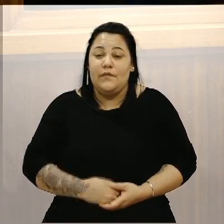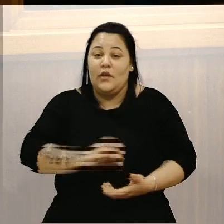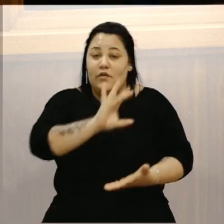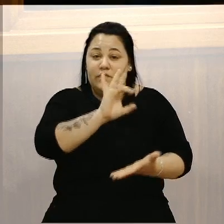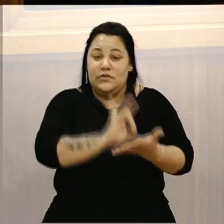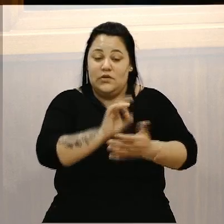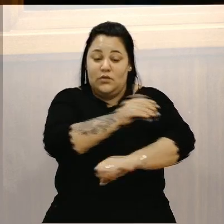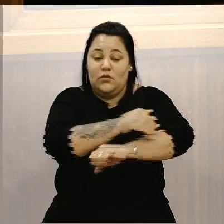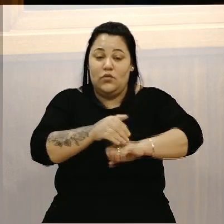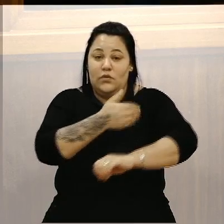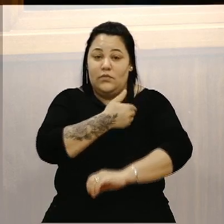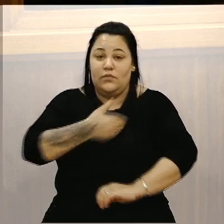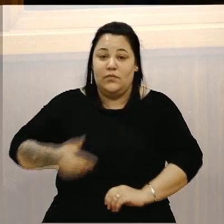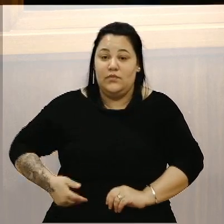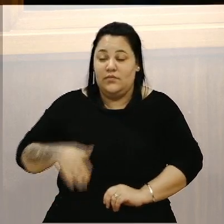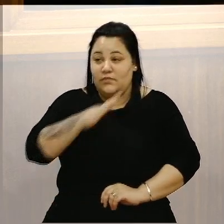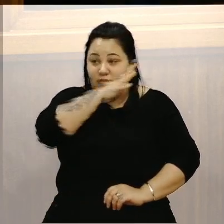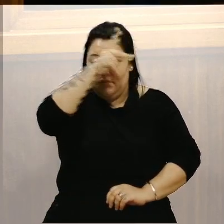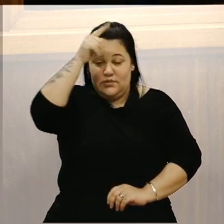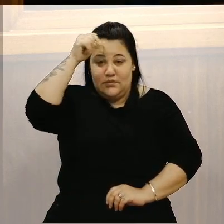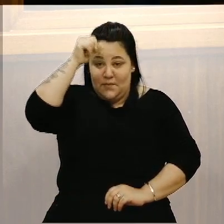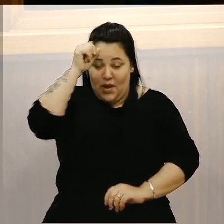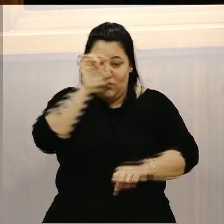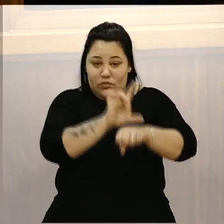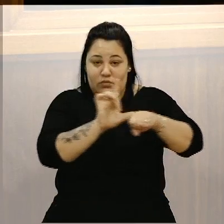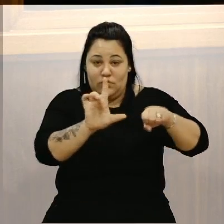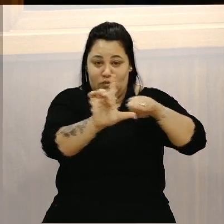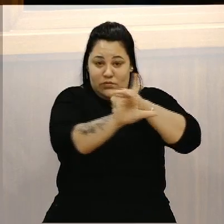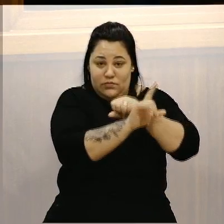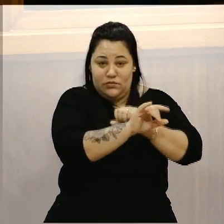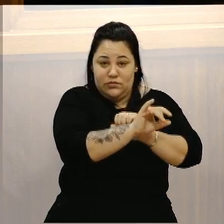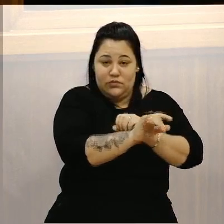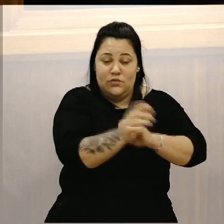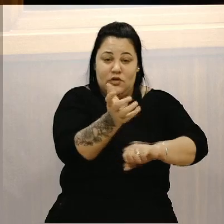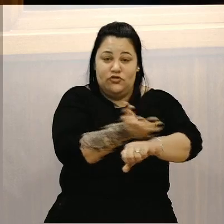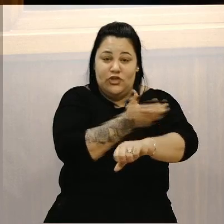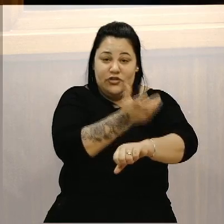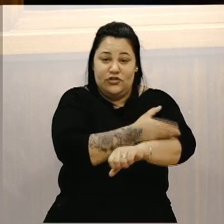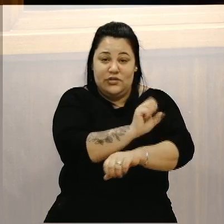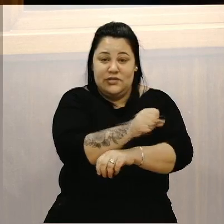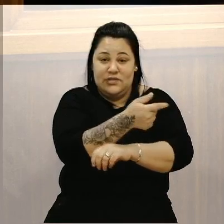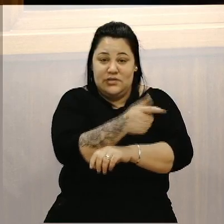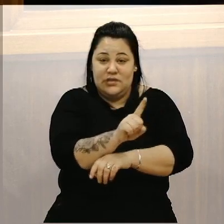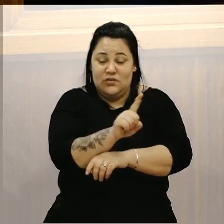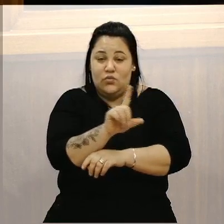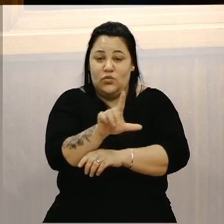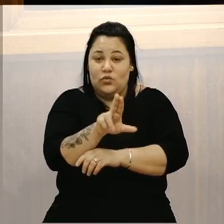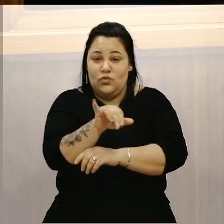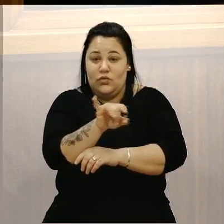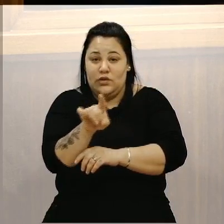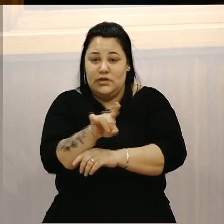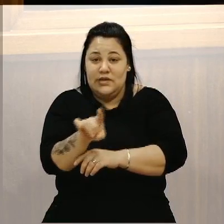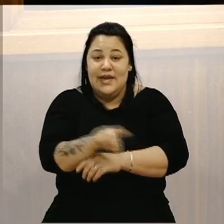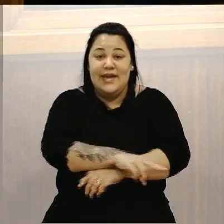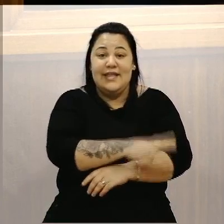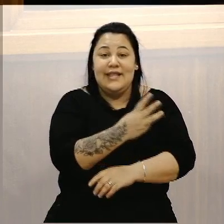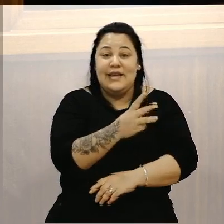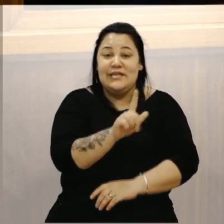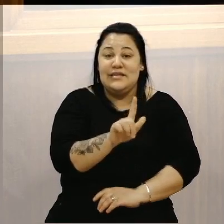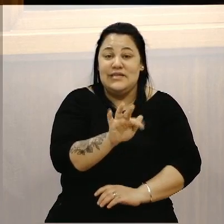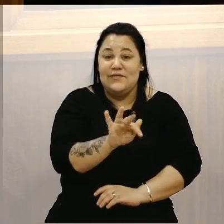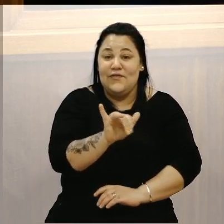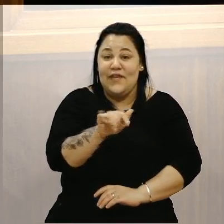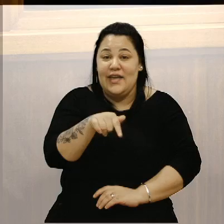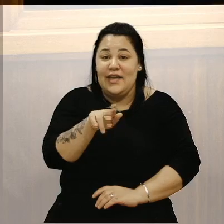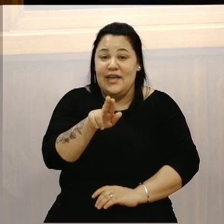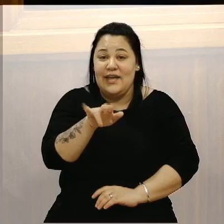denomina via pública municipal dos loteamentos Jardim São Luís e Três Figueiras 2, bairro São Luís,